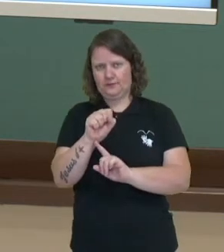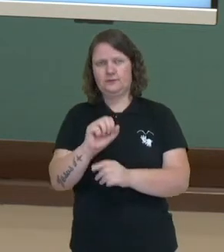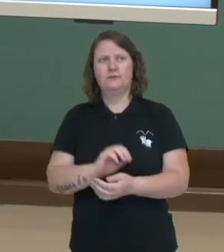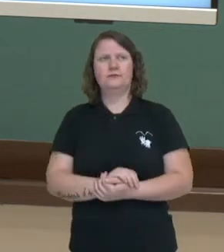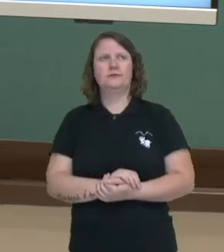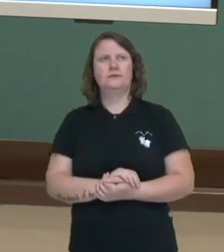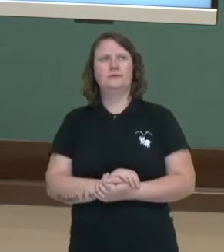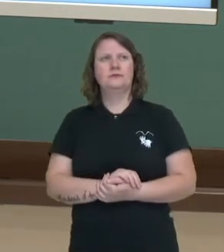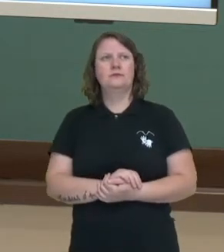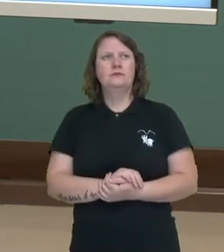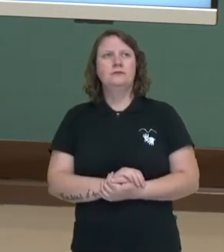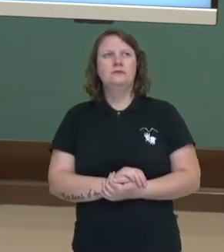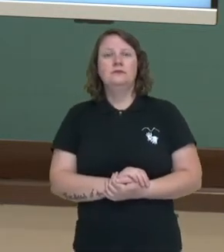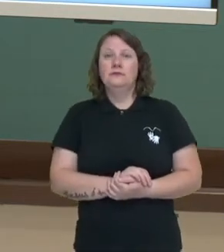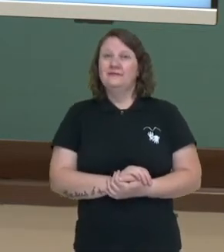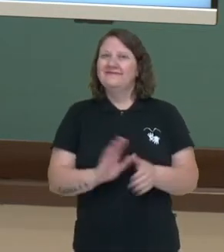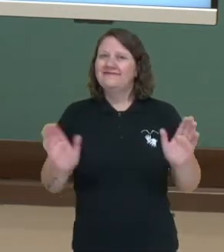predicativo.